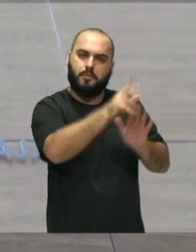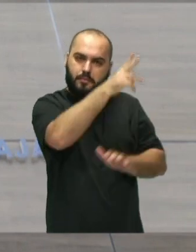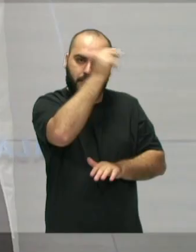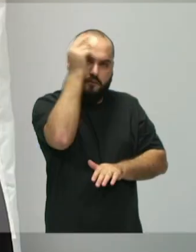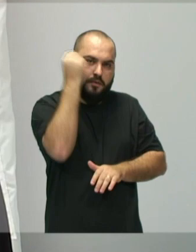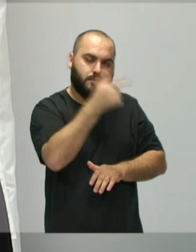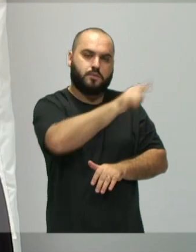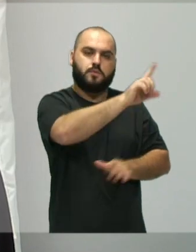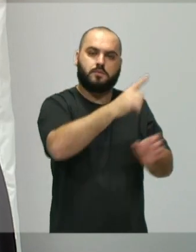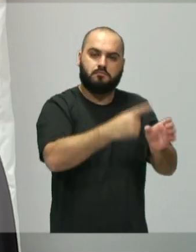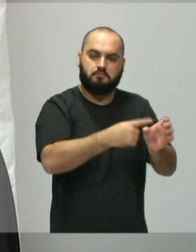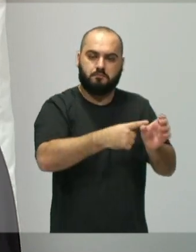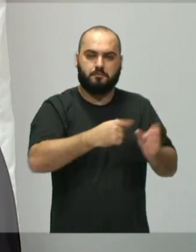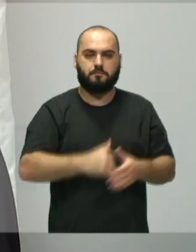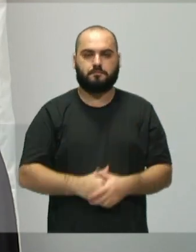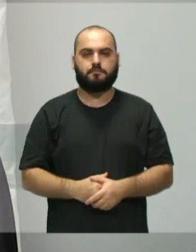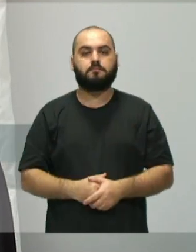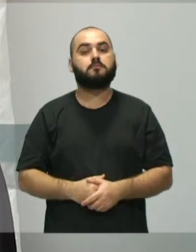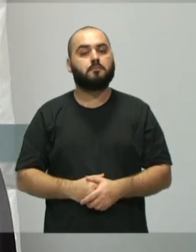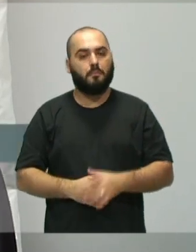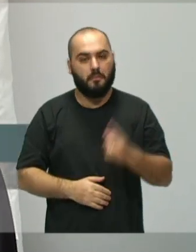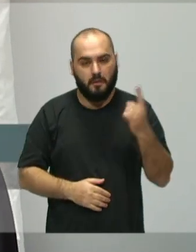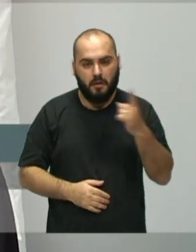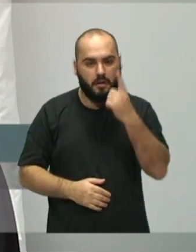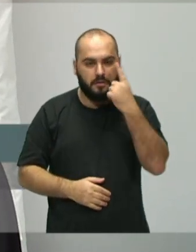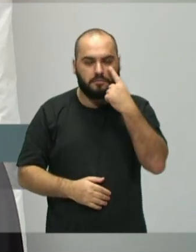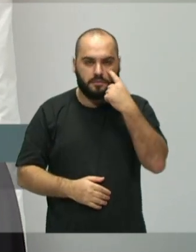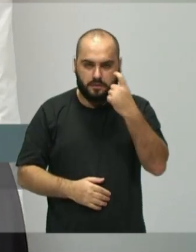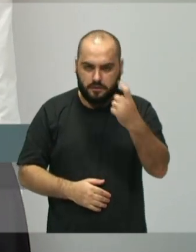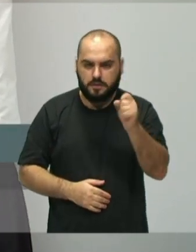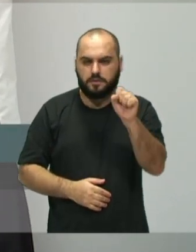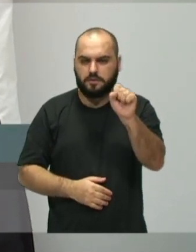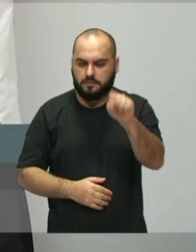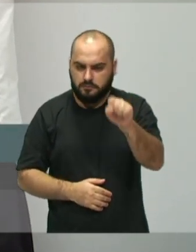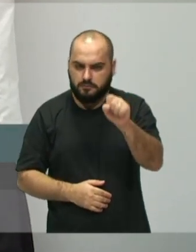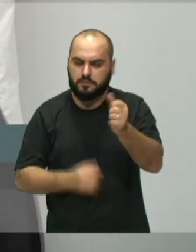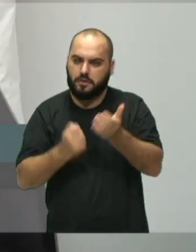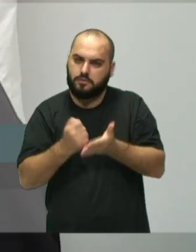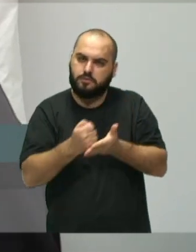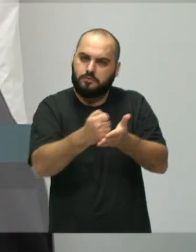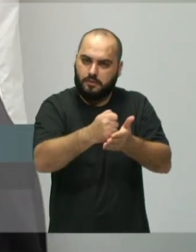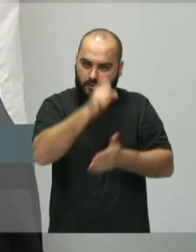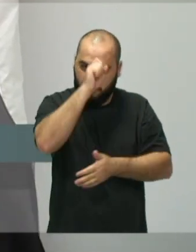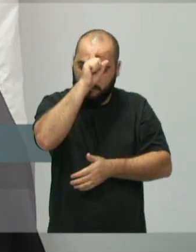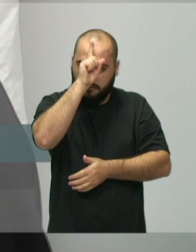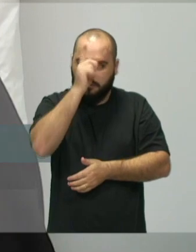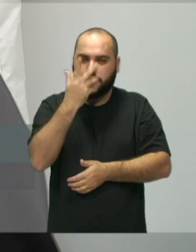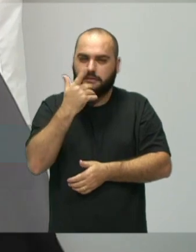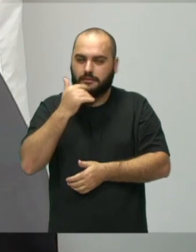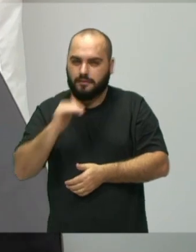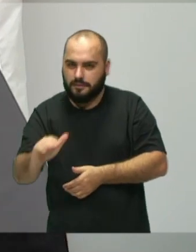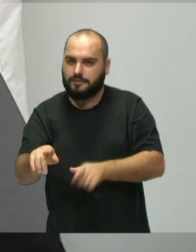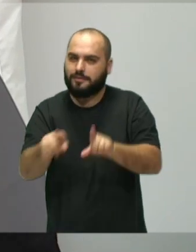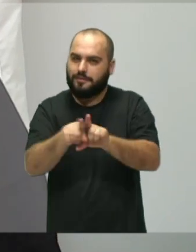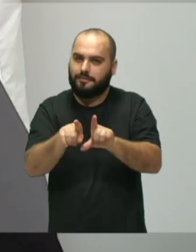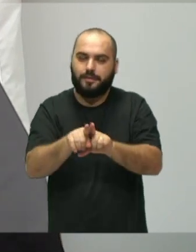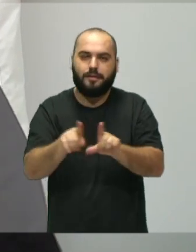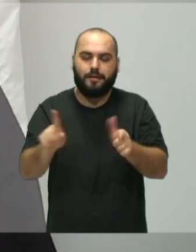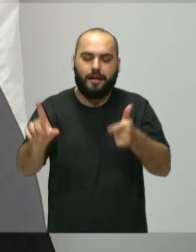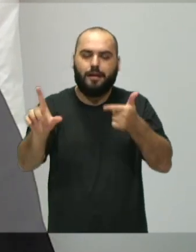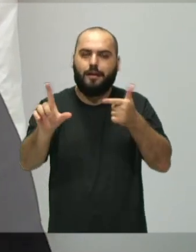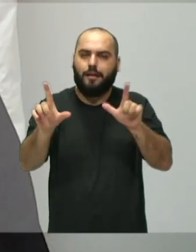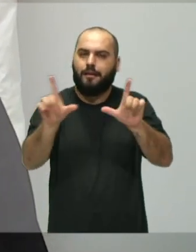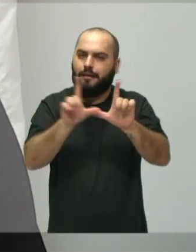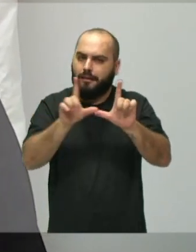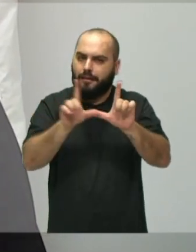prefeituras consórcio tem muito interesse em ajuda ao Pequeno Anjo e a forma legal que nós temos de